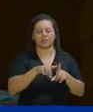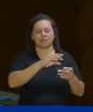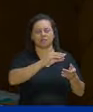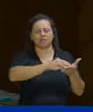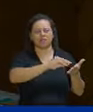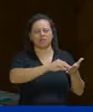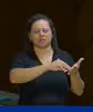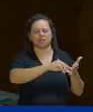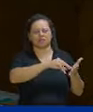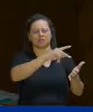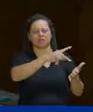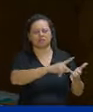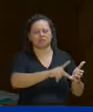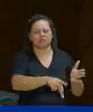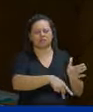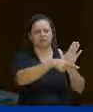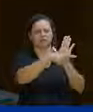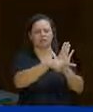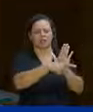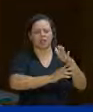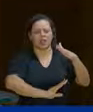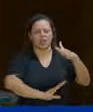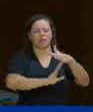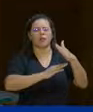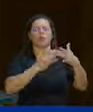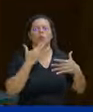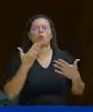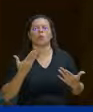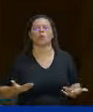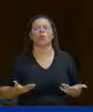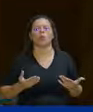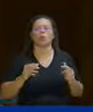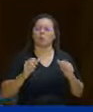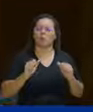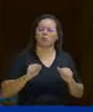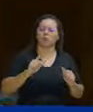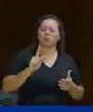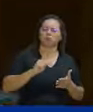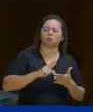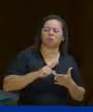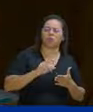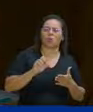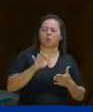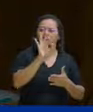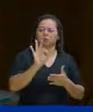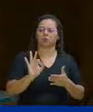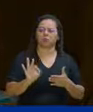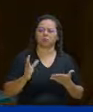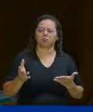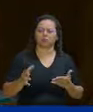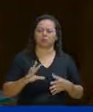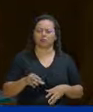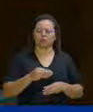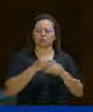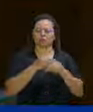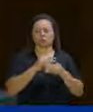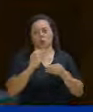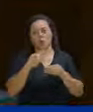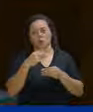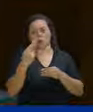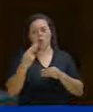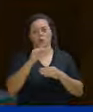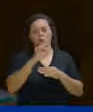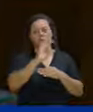legal para a fixação de limites, sejam absolutos ou percentuais, aos honorários